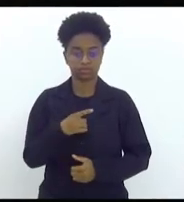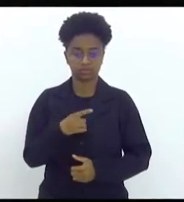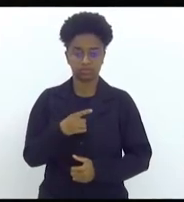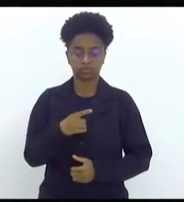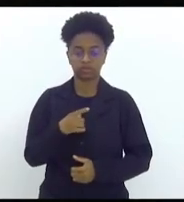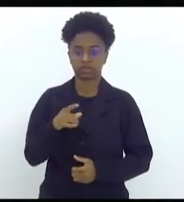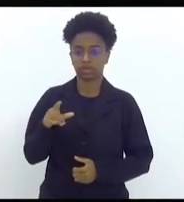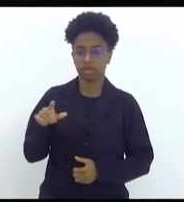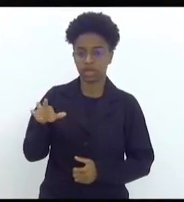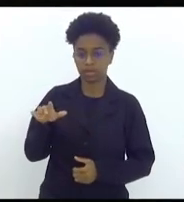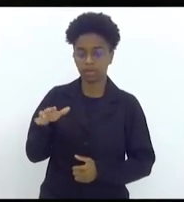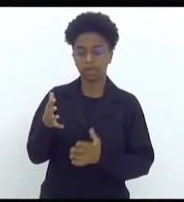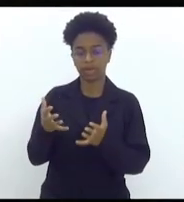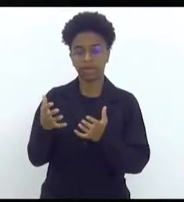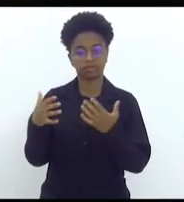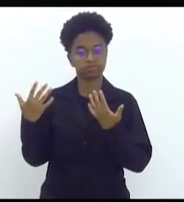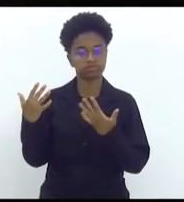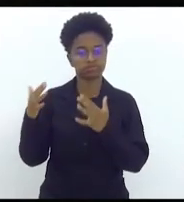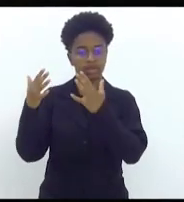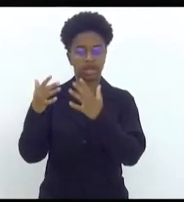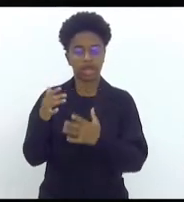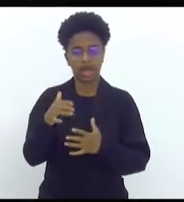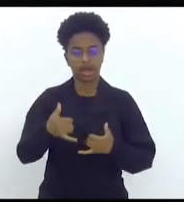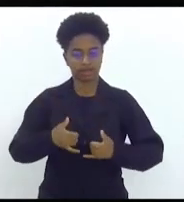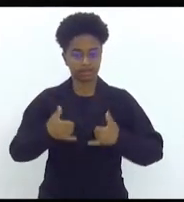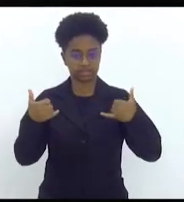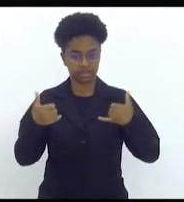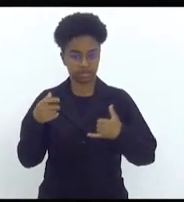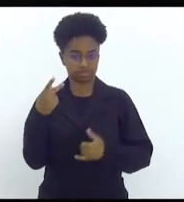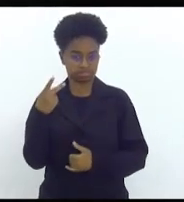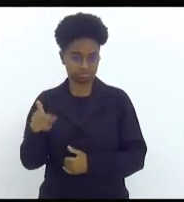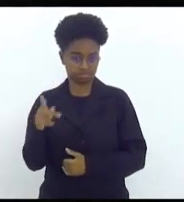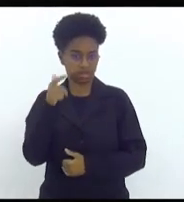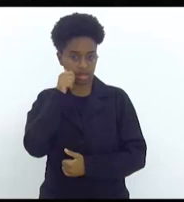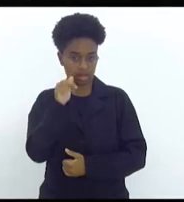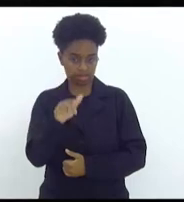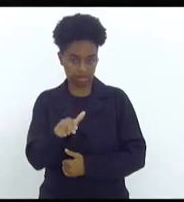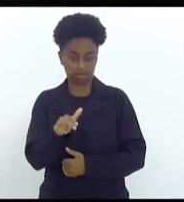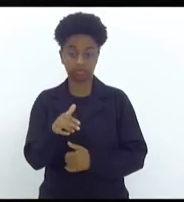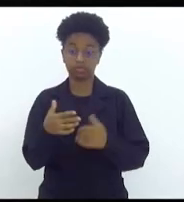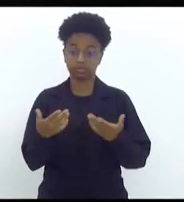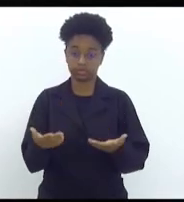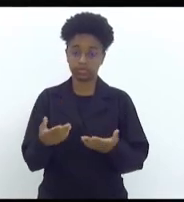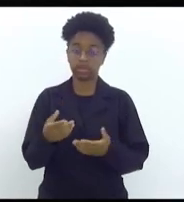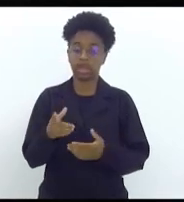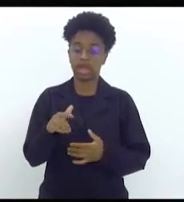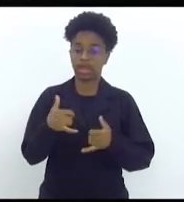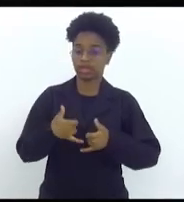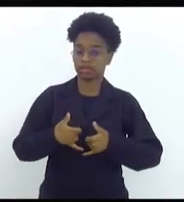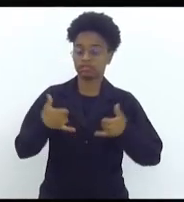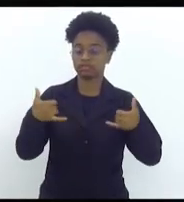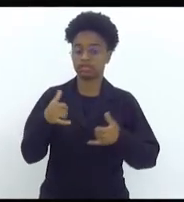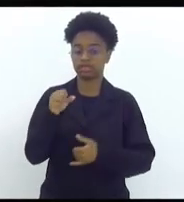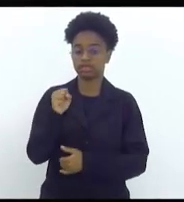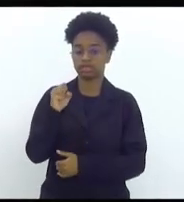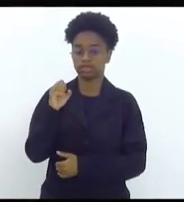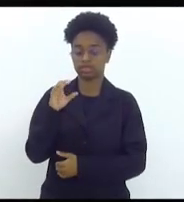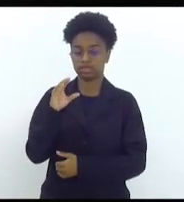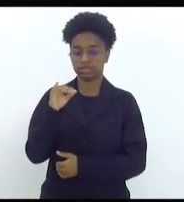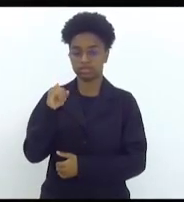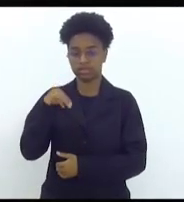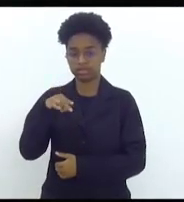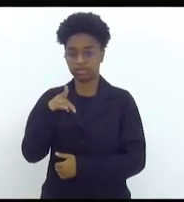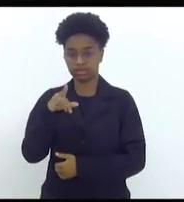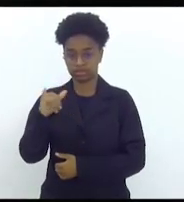queria comemorar o aniversário da sua irmã é o aniversário era de sindcamp mas o presente foi